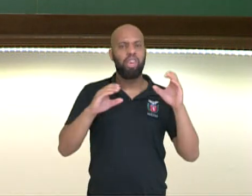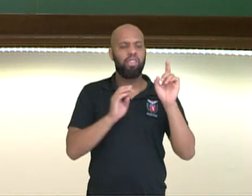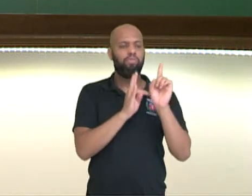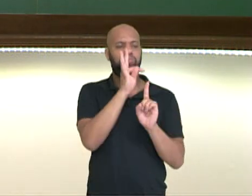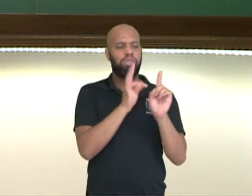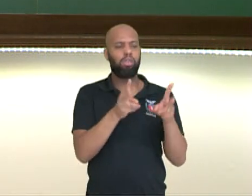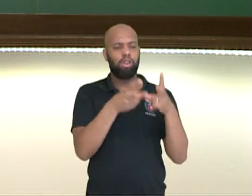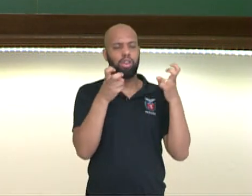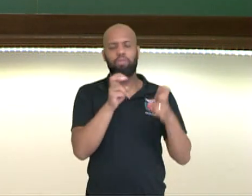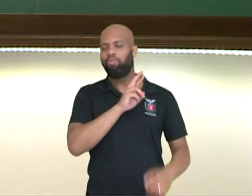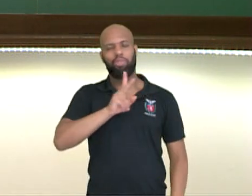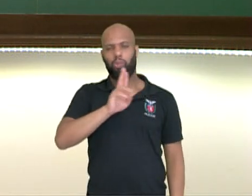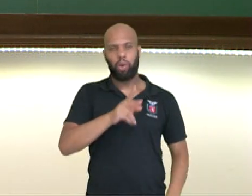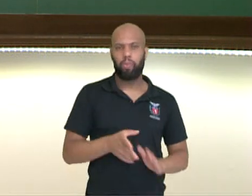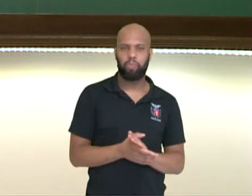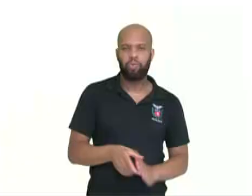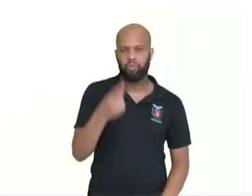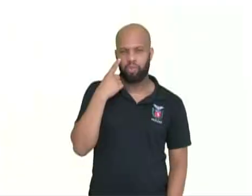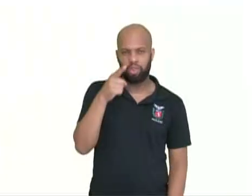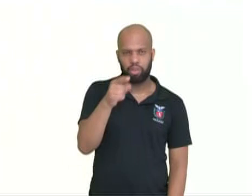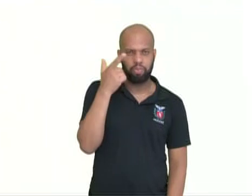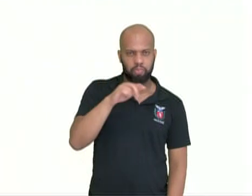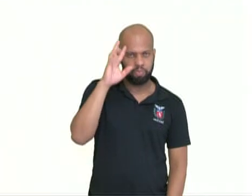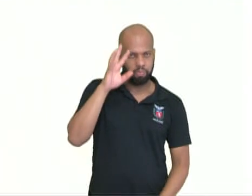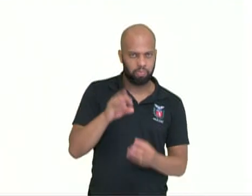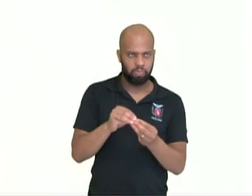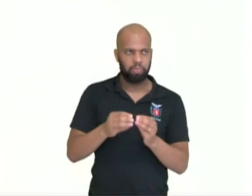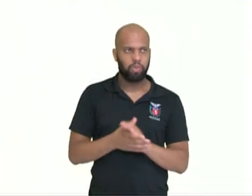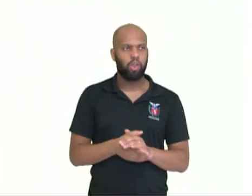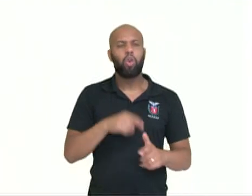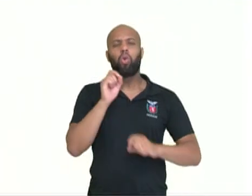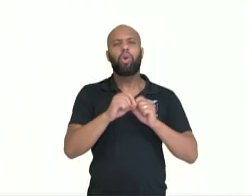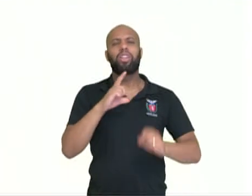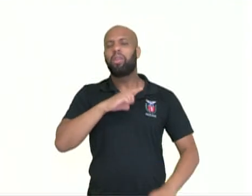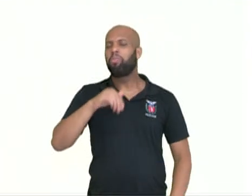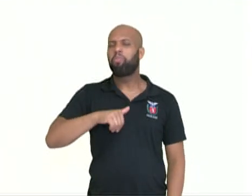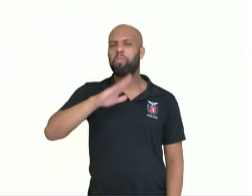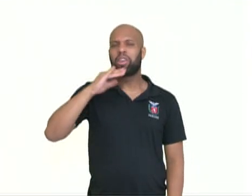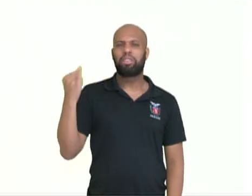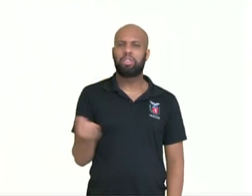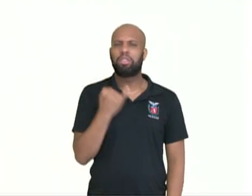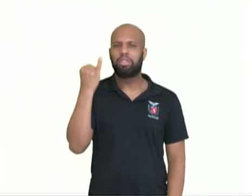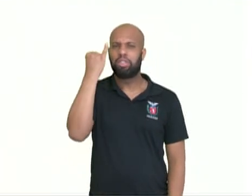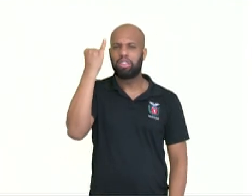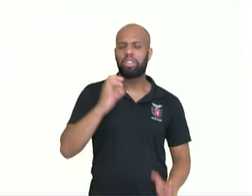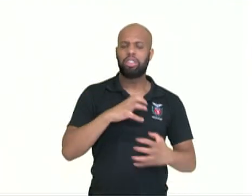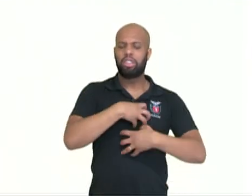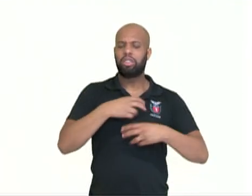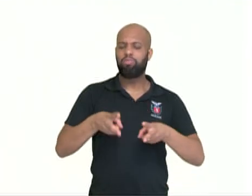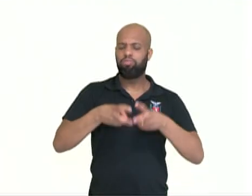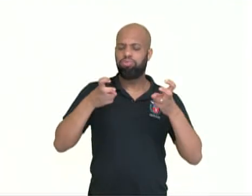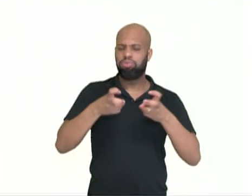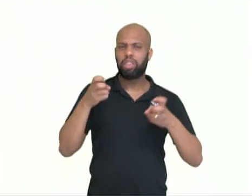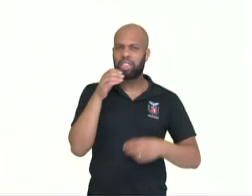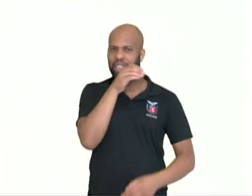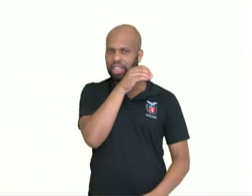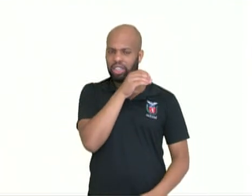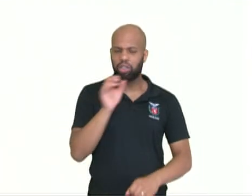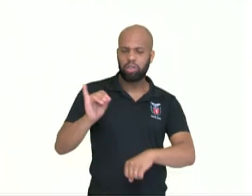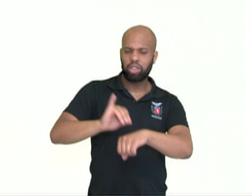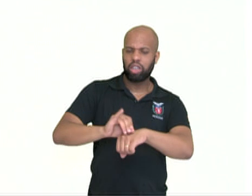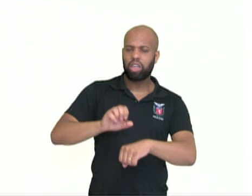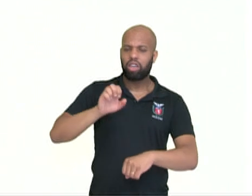temperatura. Vamos ver se vocês entenderam a ideia. Qual é o fator mais importante para a sensação térmica de um objeto quando